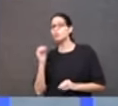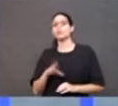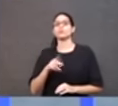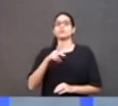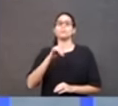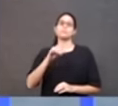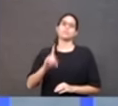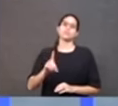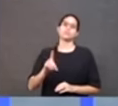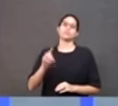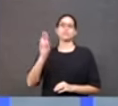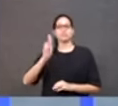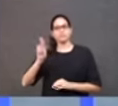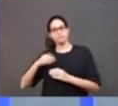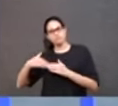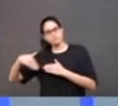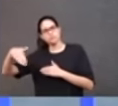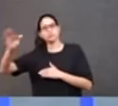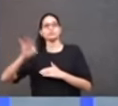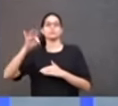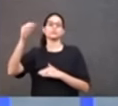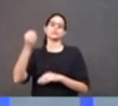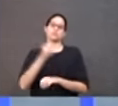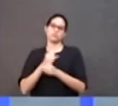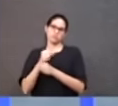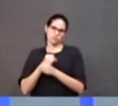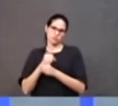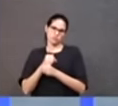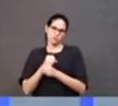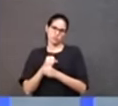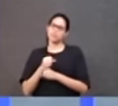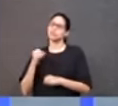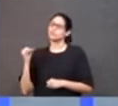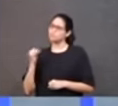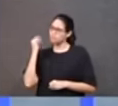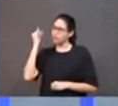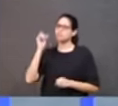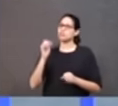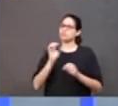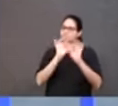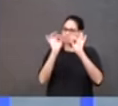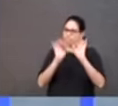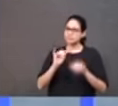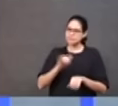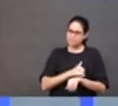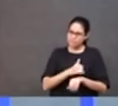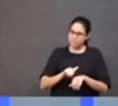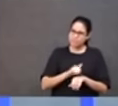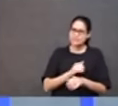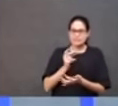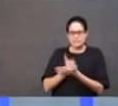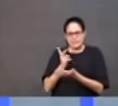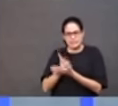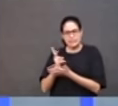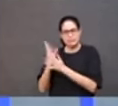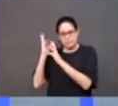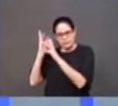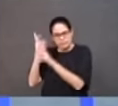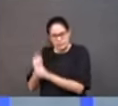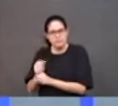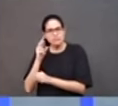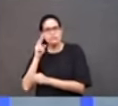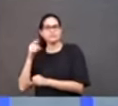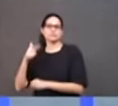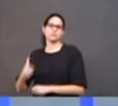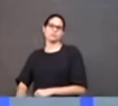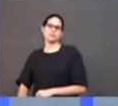próximos 6 anos. Mas é muito importante que esse planejamento estratégico ele seja revisto periodicamente. É previsto